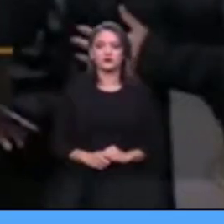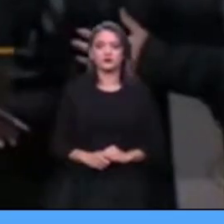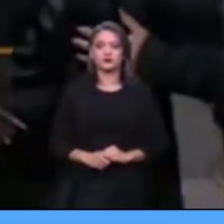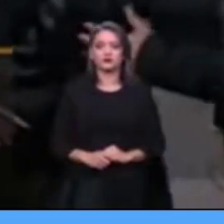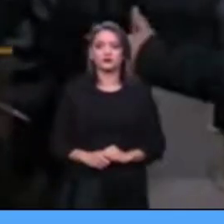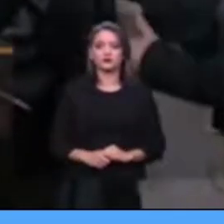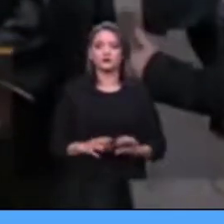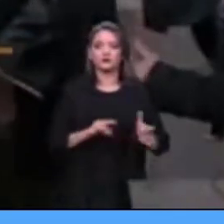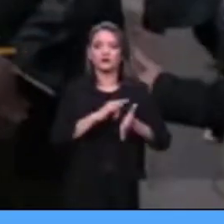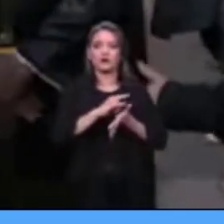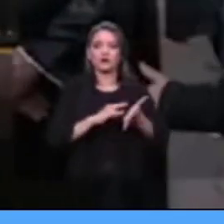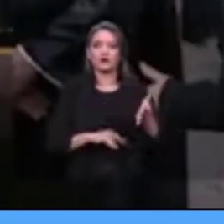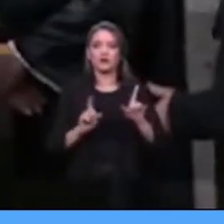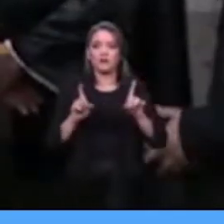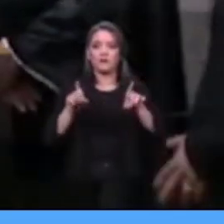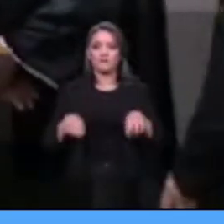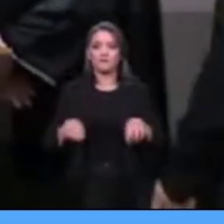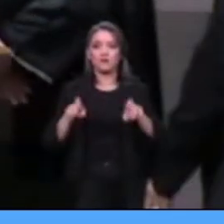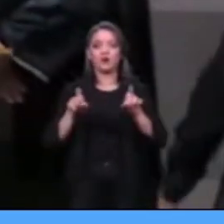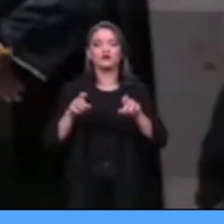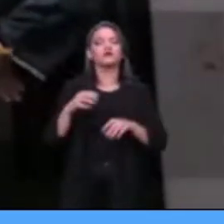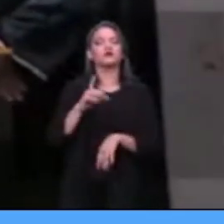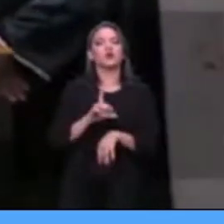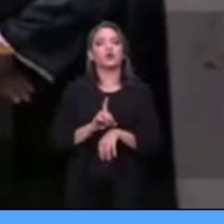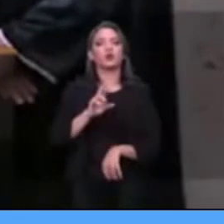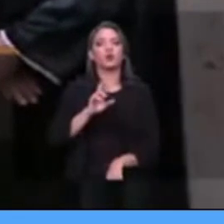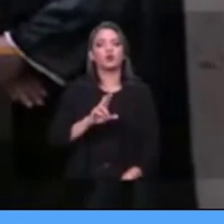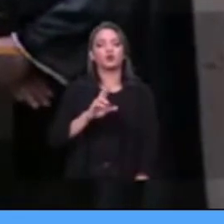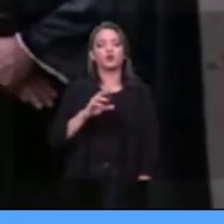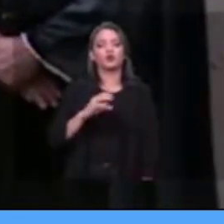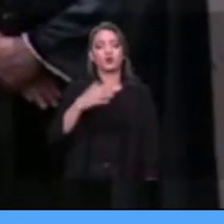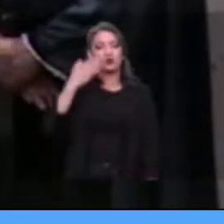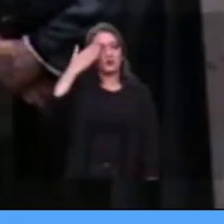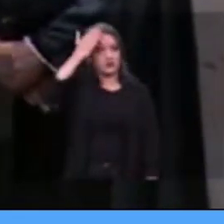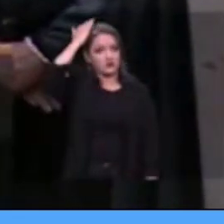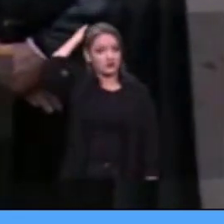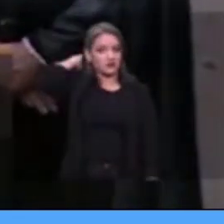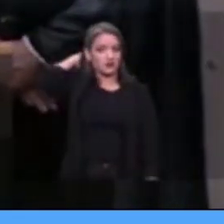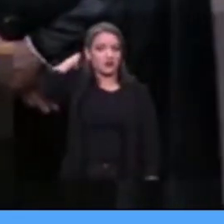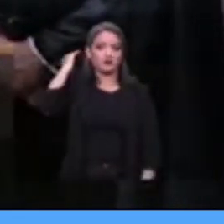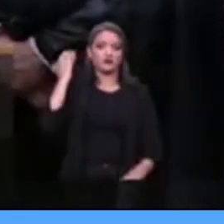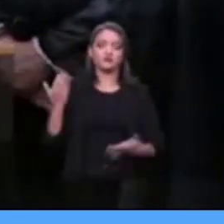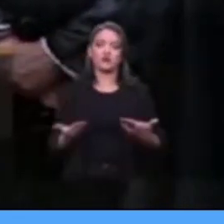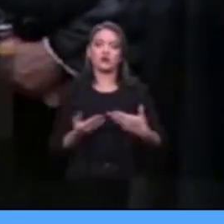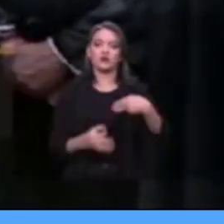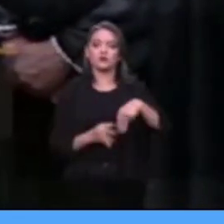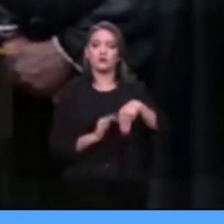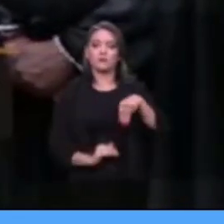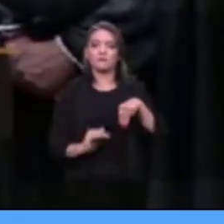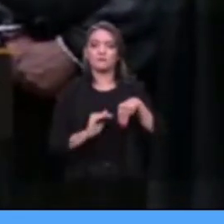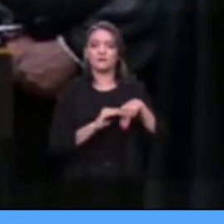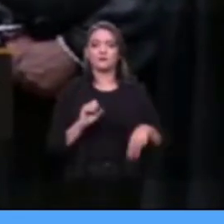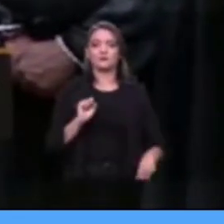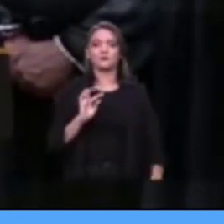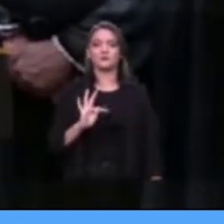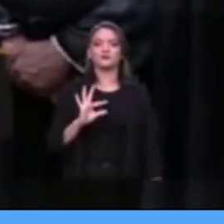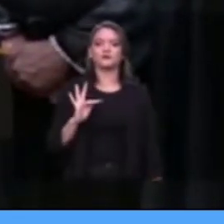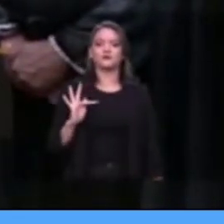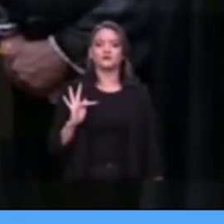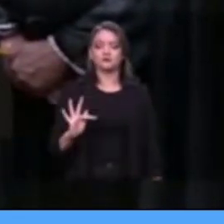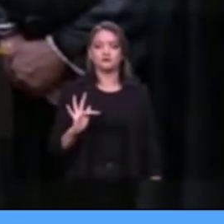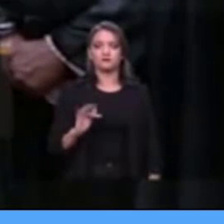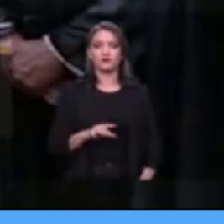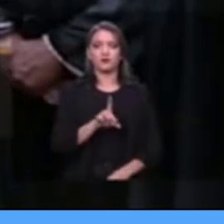Termo de posse de Sua Excelência, o senhor doutor Cristiano Zanin Martins, do cargo de ministro do Supremo Tribunal Federal.